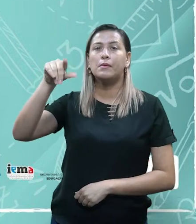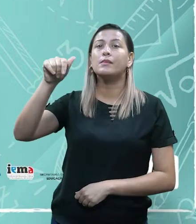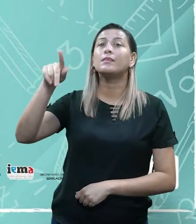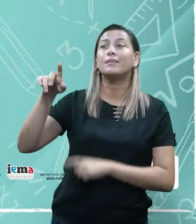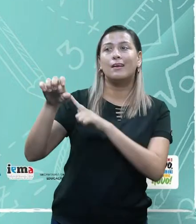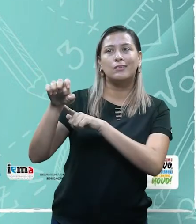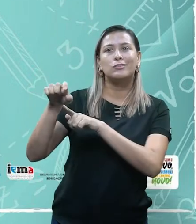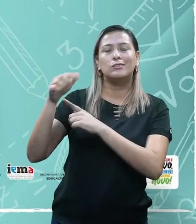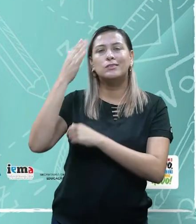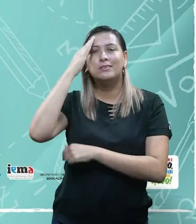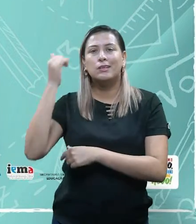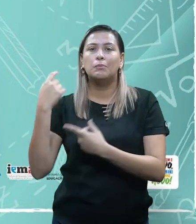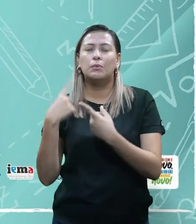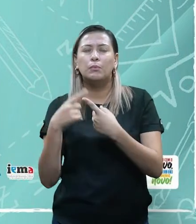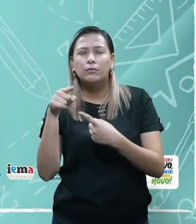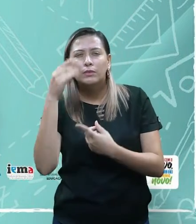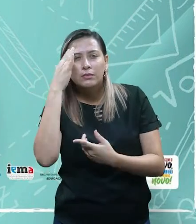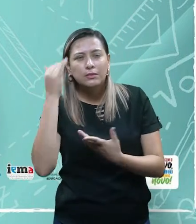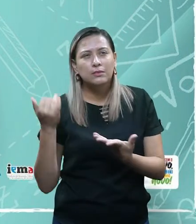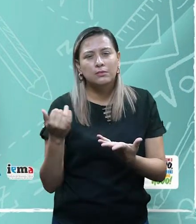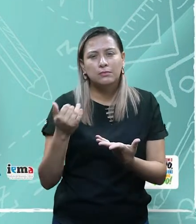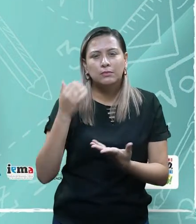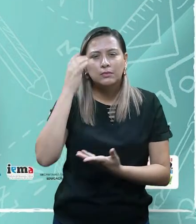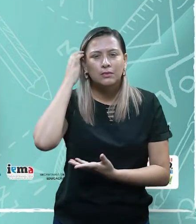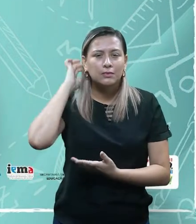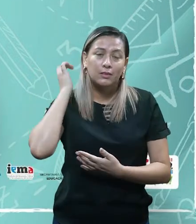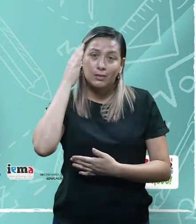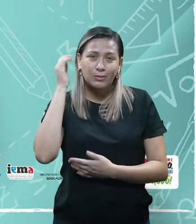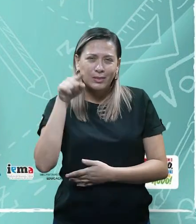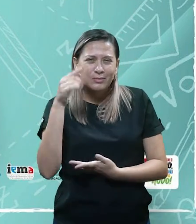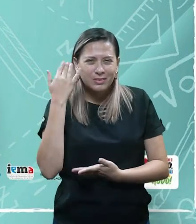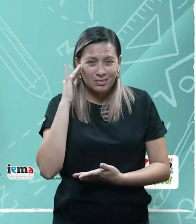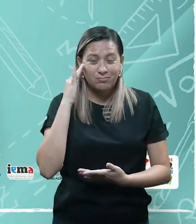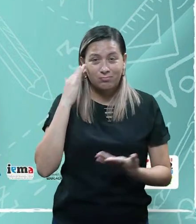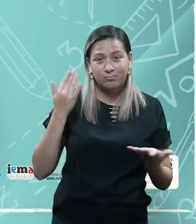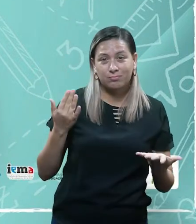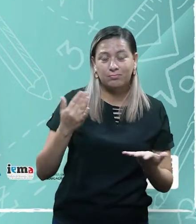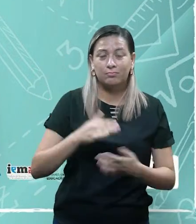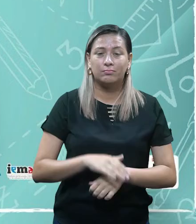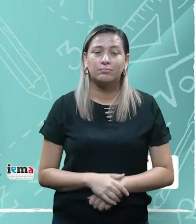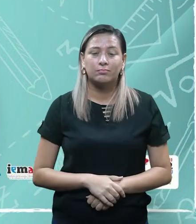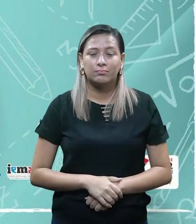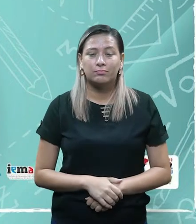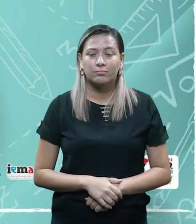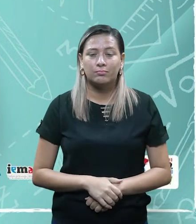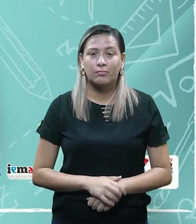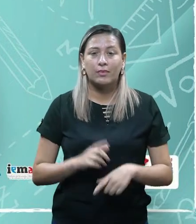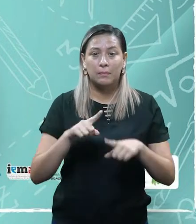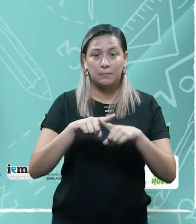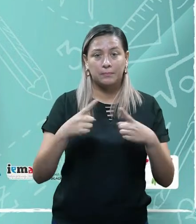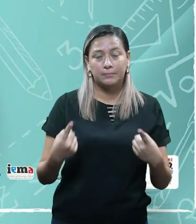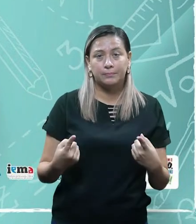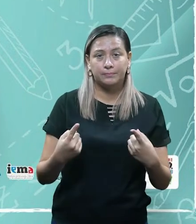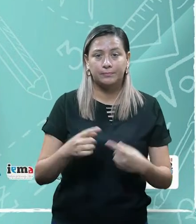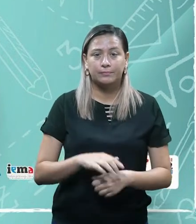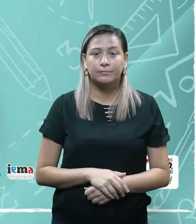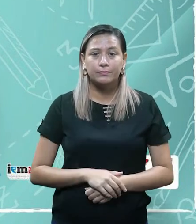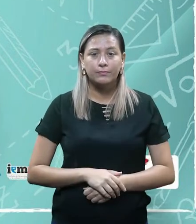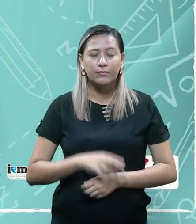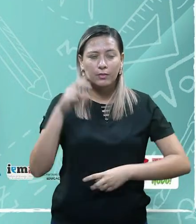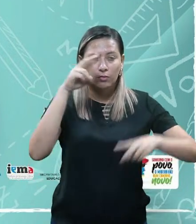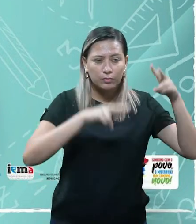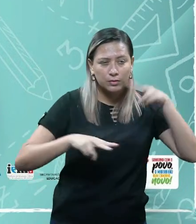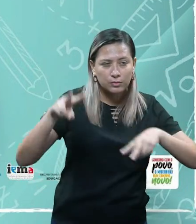na hora, não sei se você está conseguindo me compreender, mas quando você estiver visualizando a tua área de